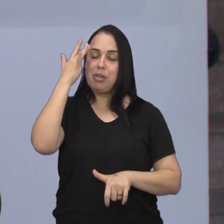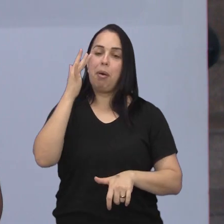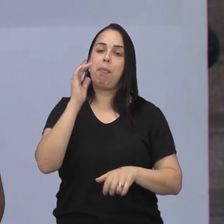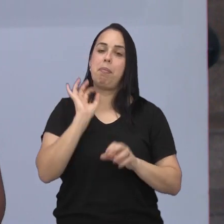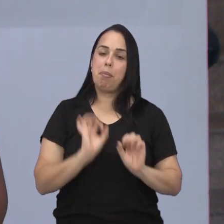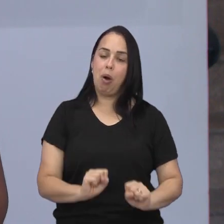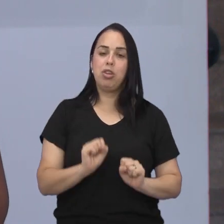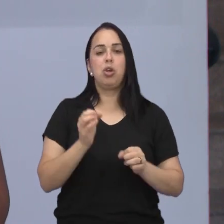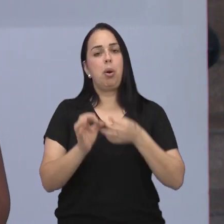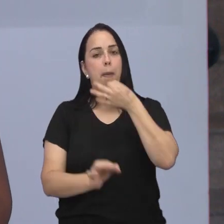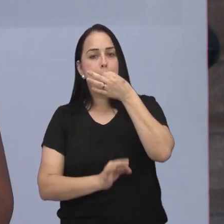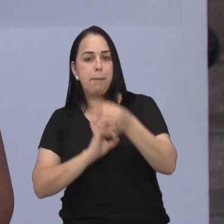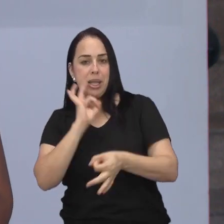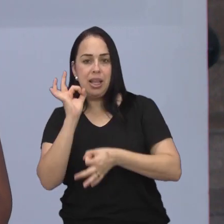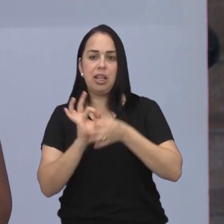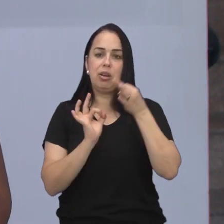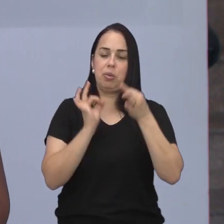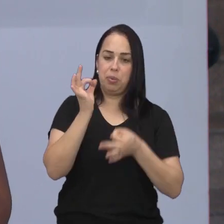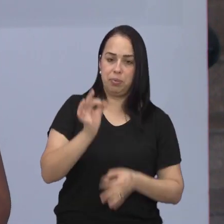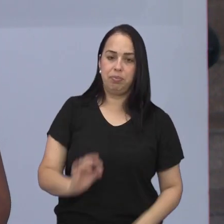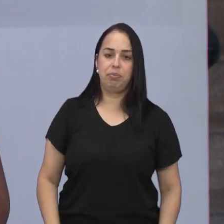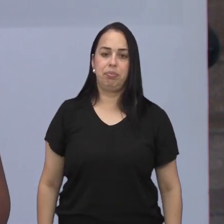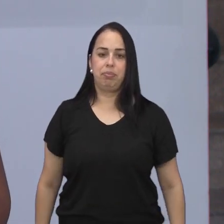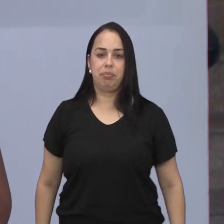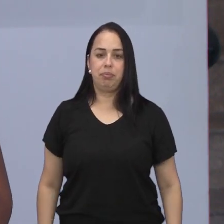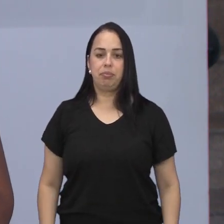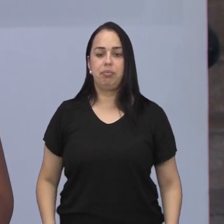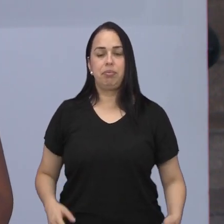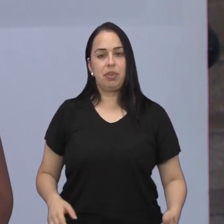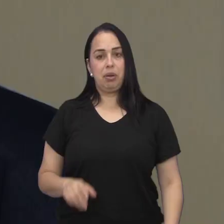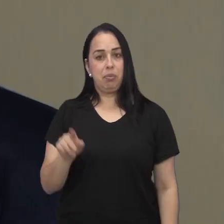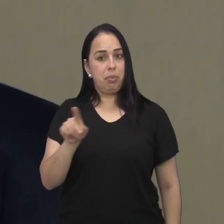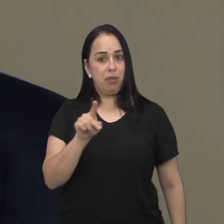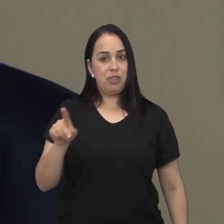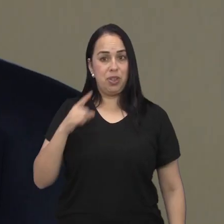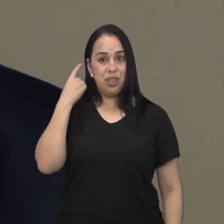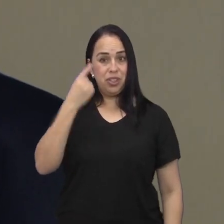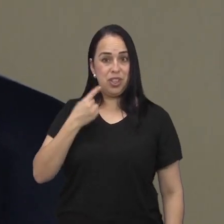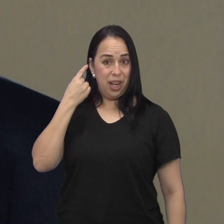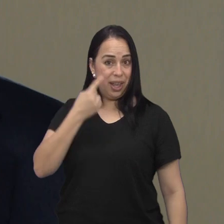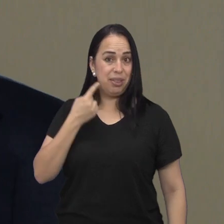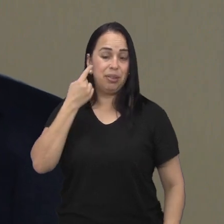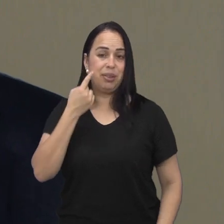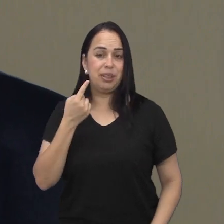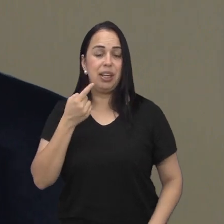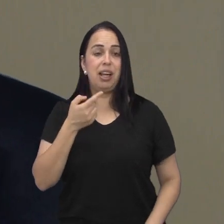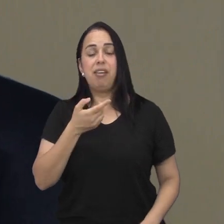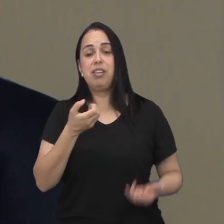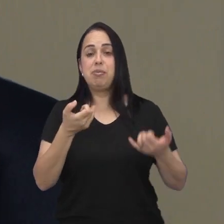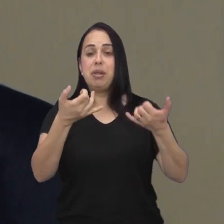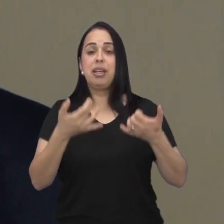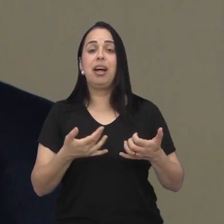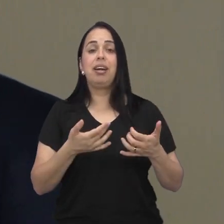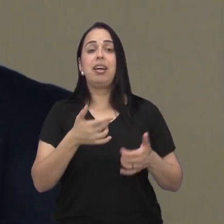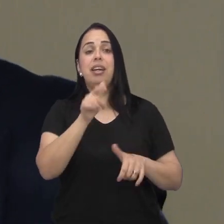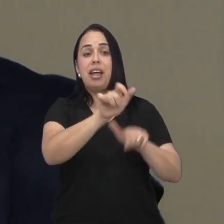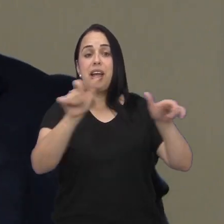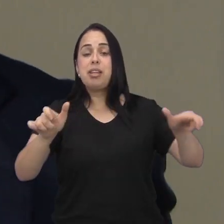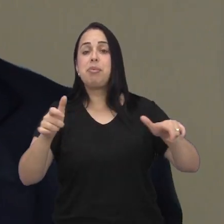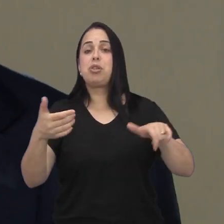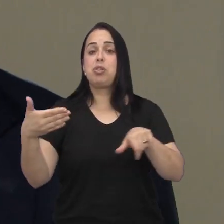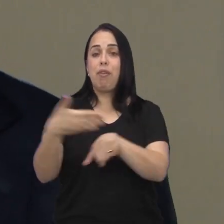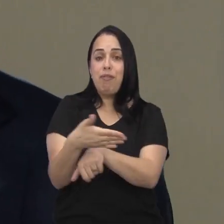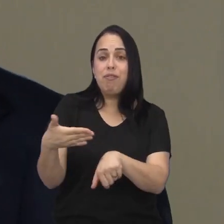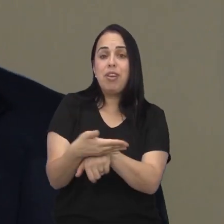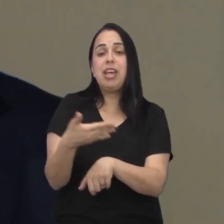os munícipes poderão opinar sobre os projetos. Para o professor de Direito, a participação dos munícipes